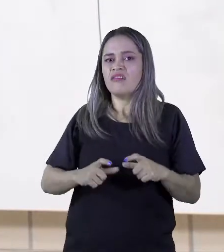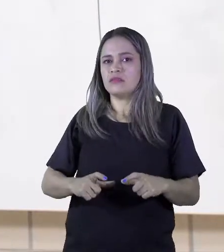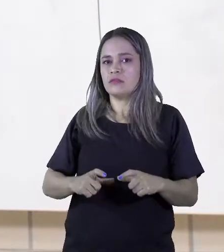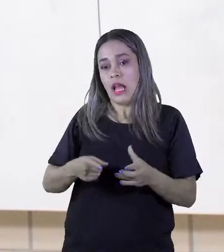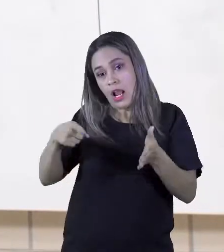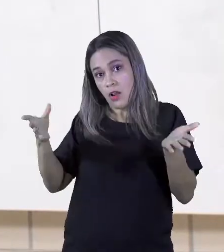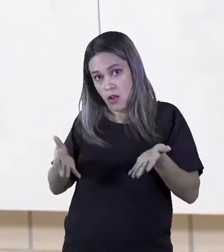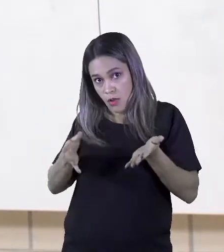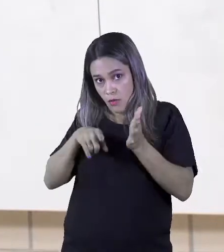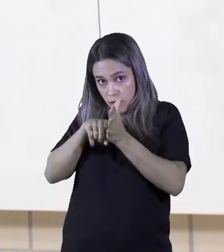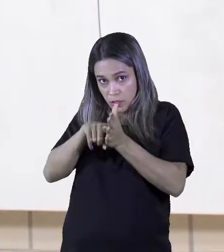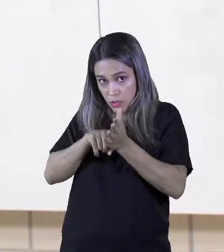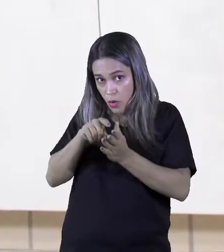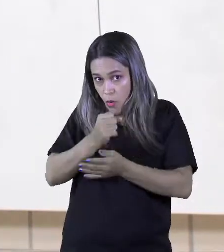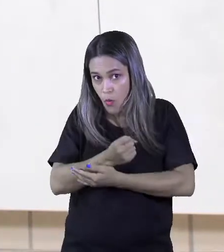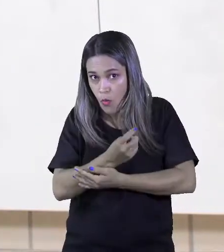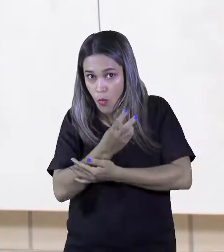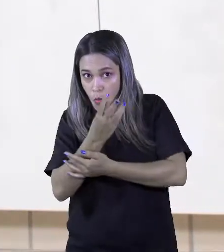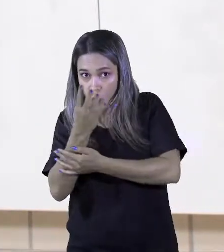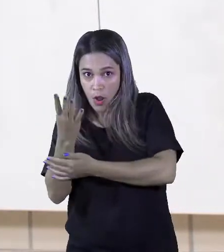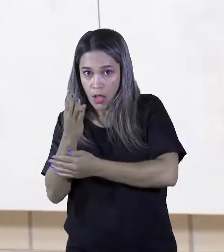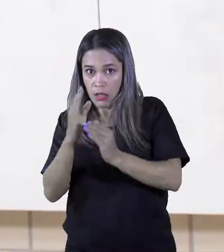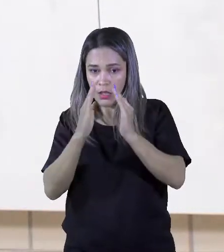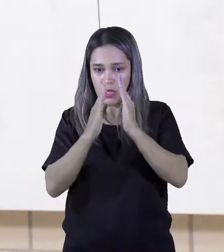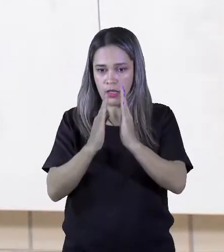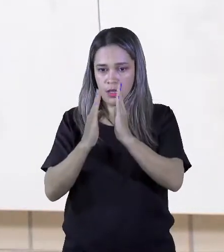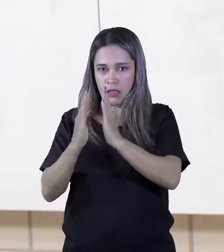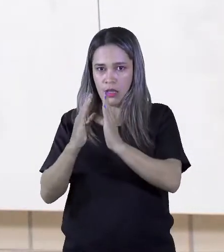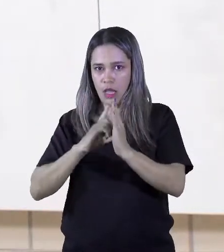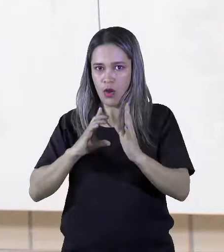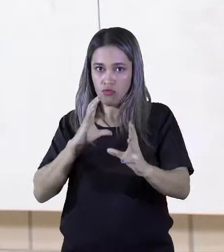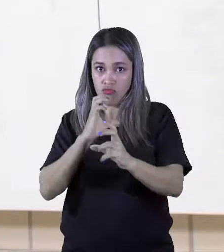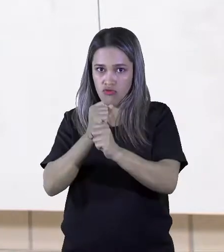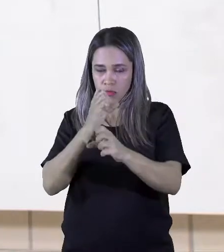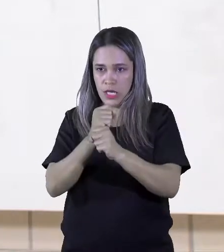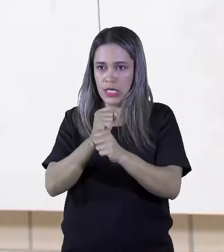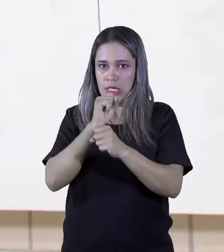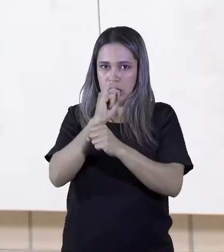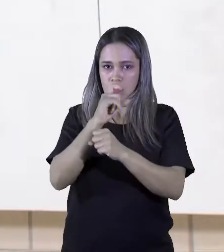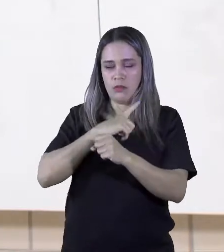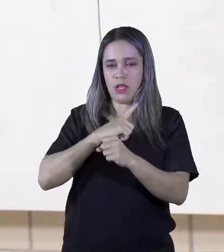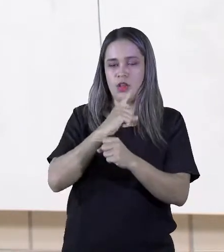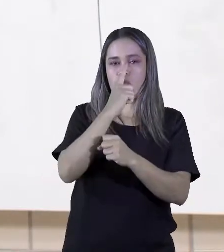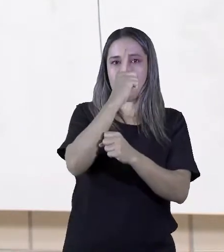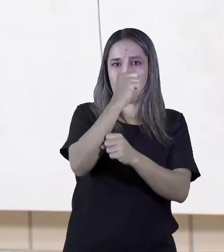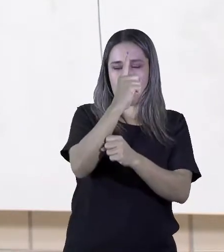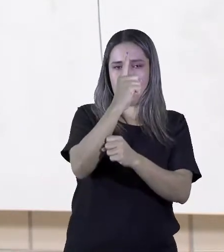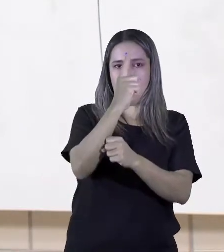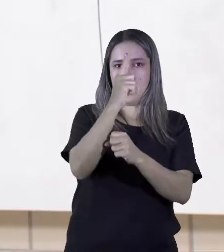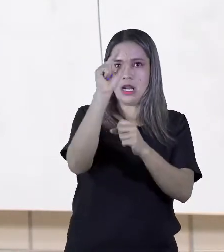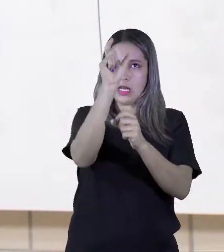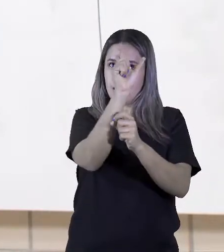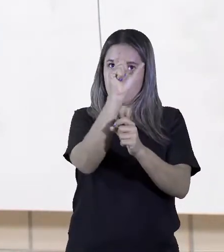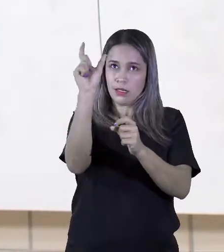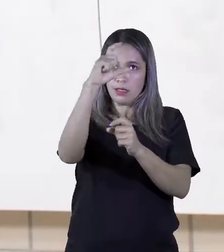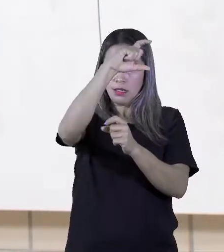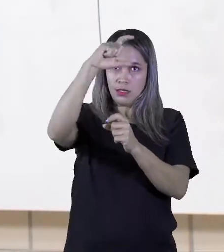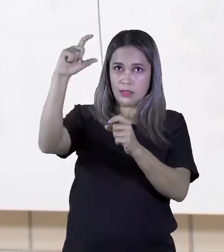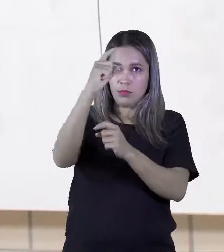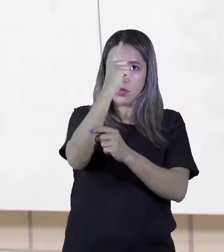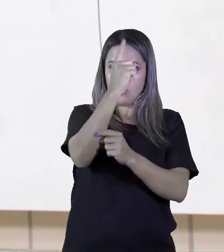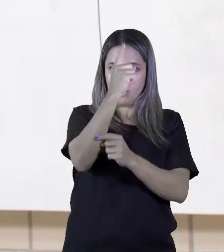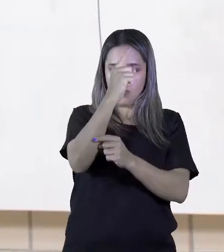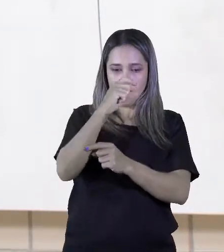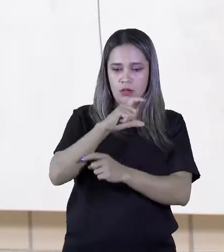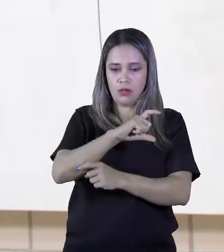analisar quantas casas tem e eu vou somar. Se eu tinha uma casa no de cima e uma casa no de baixo,